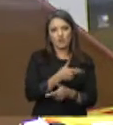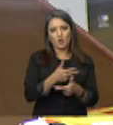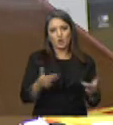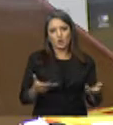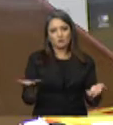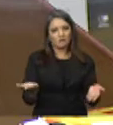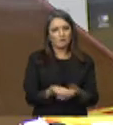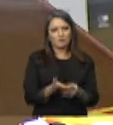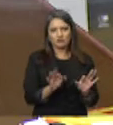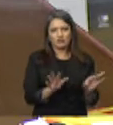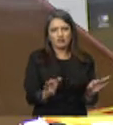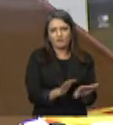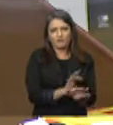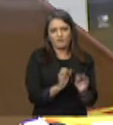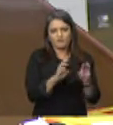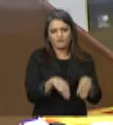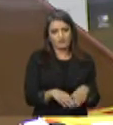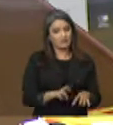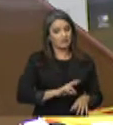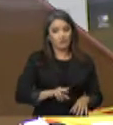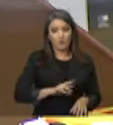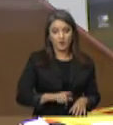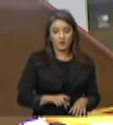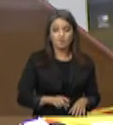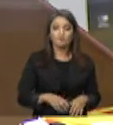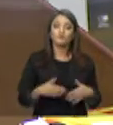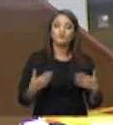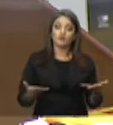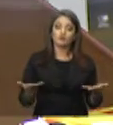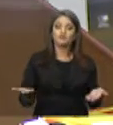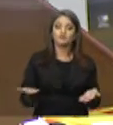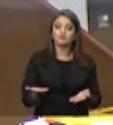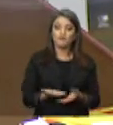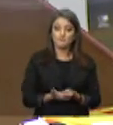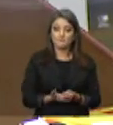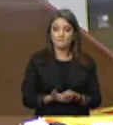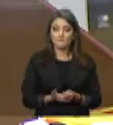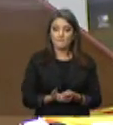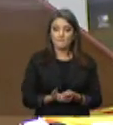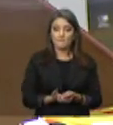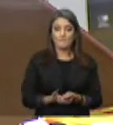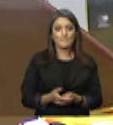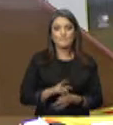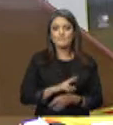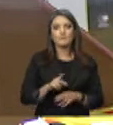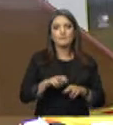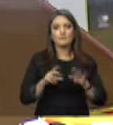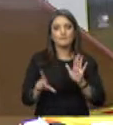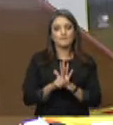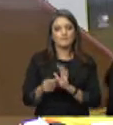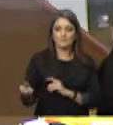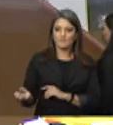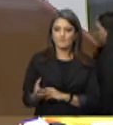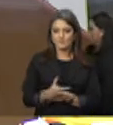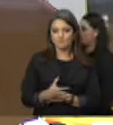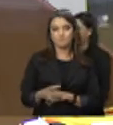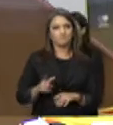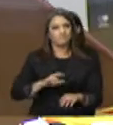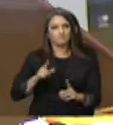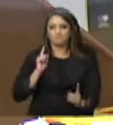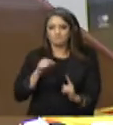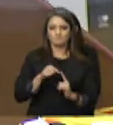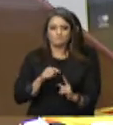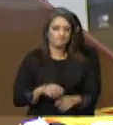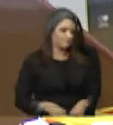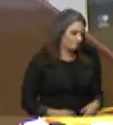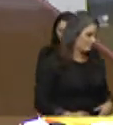que está no perfeitos e acabados absolutamente não os atos processuais repito não devem ser anulados pela nova lei nem Esse é o propósito